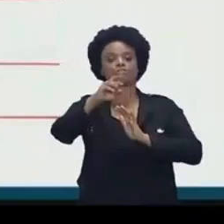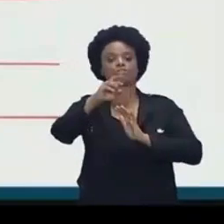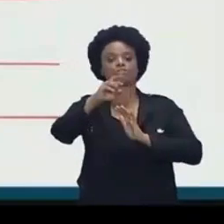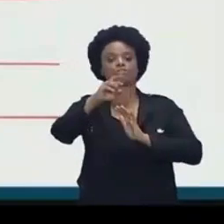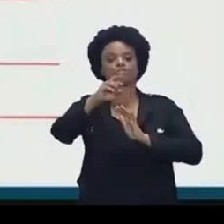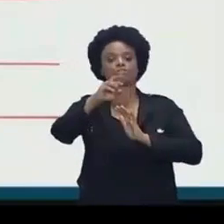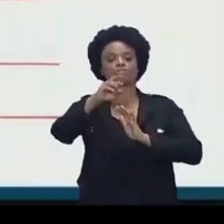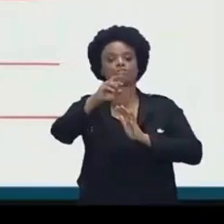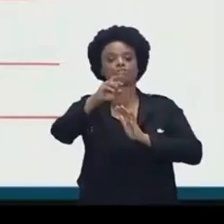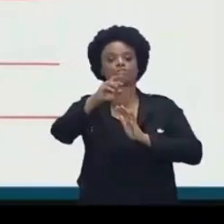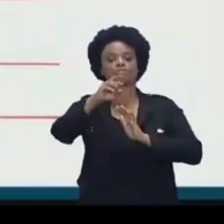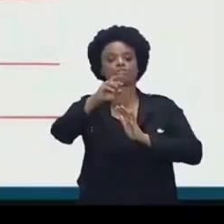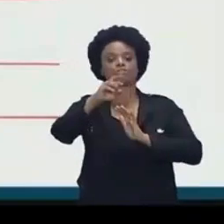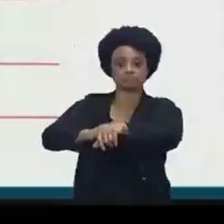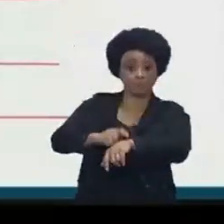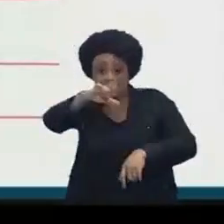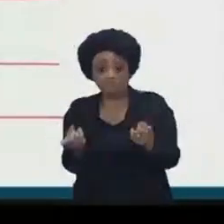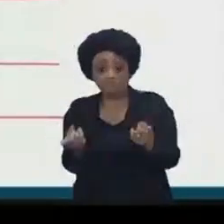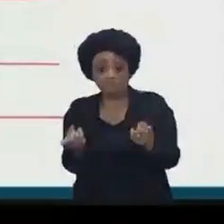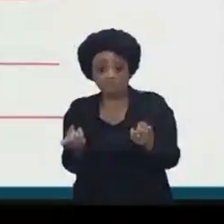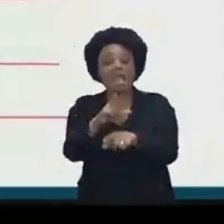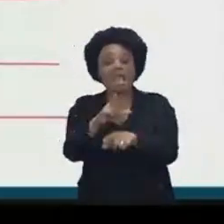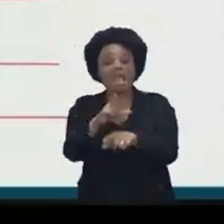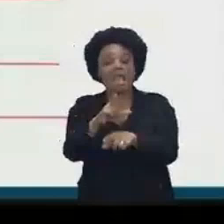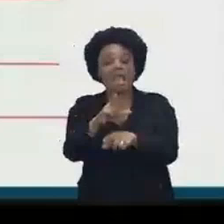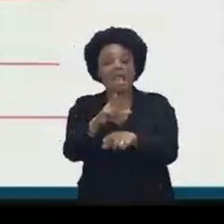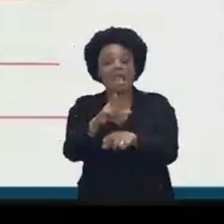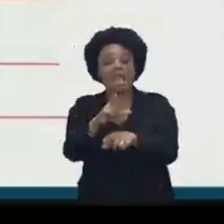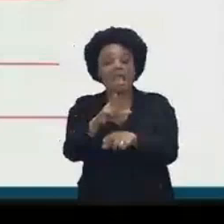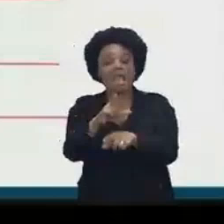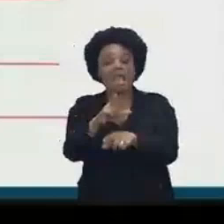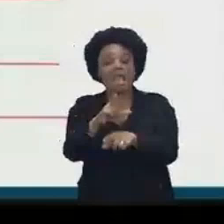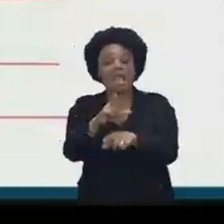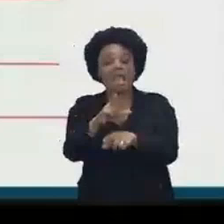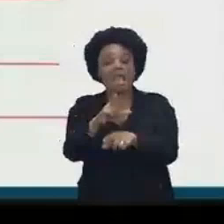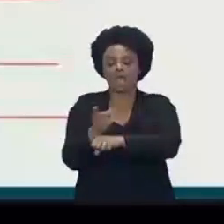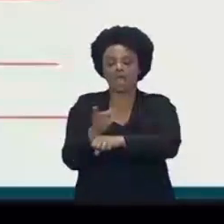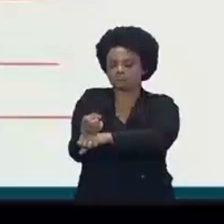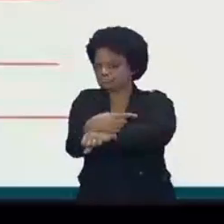Se nós temos essa variação, nós vamos ter o quê? Uma velocidade que vai estar em função de quem?